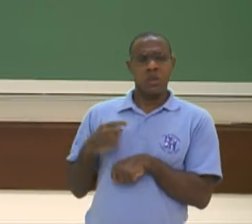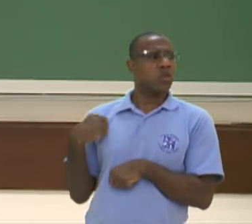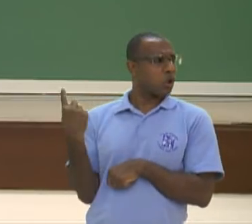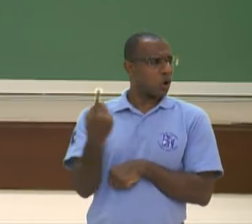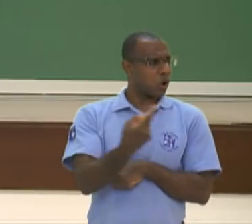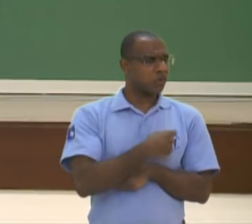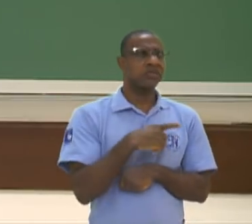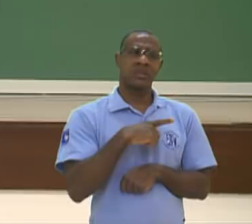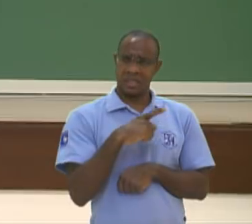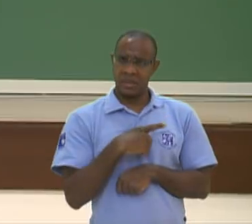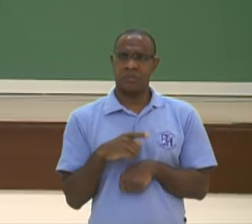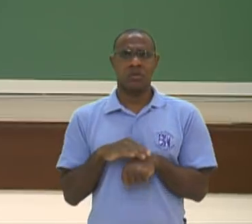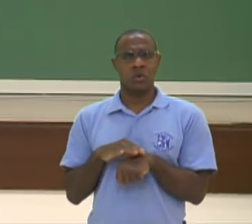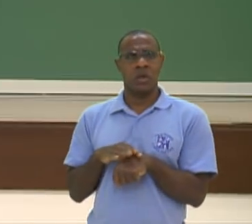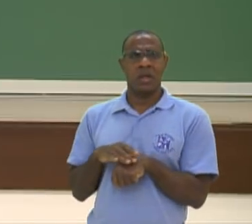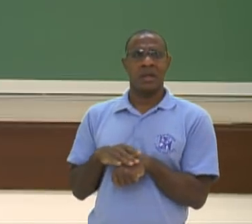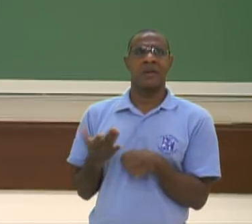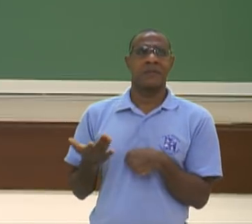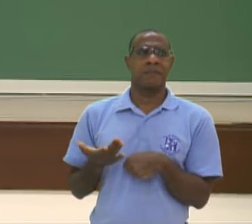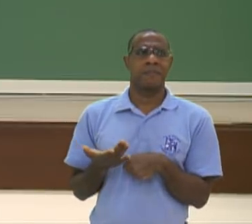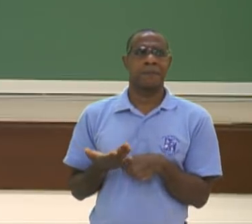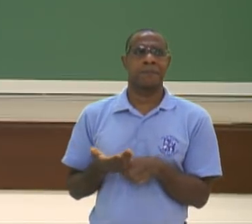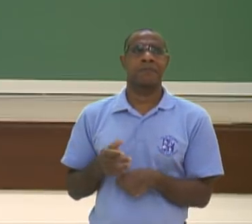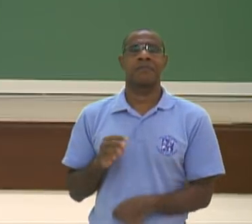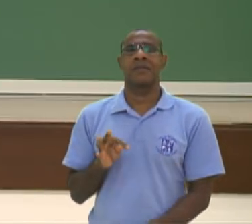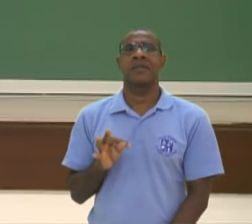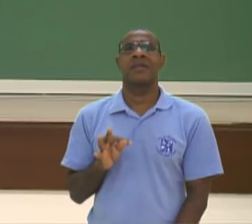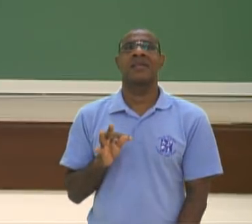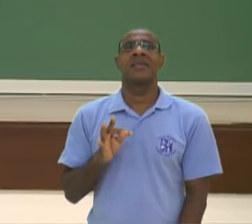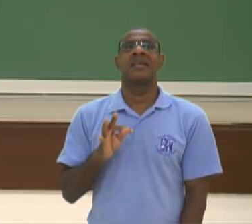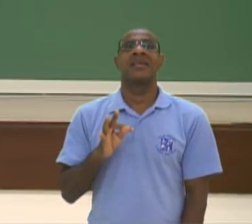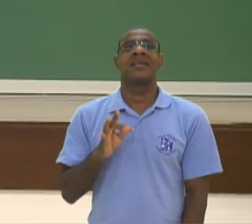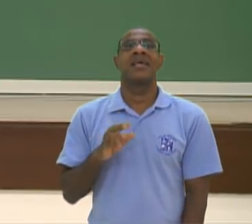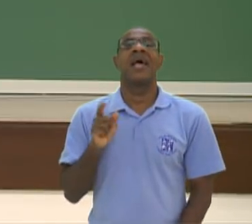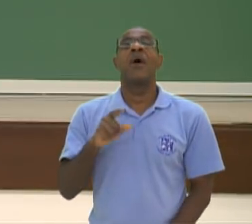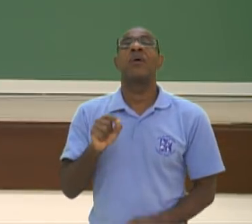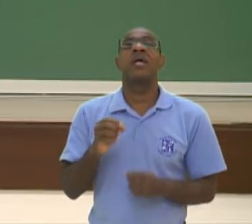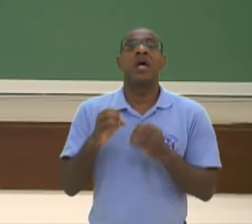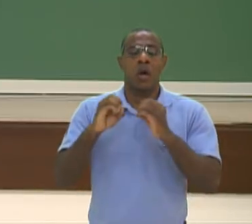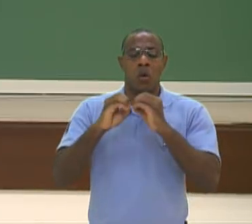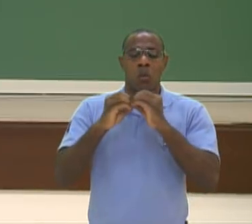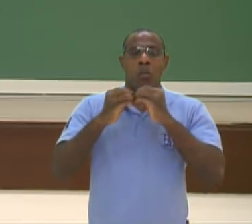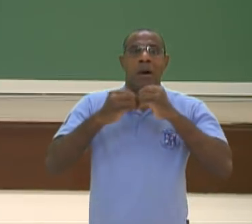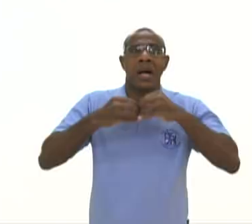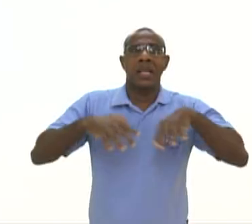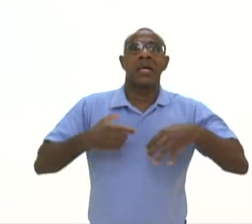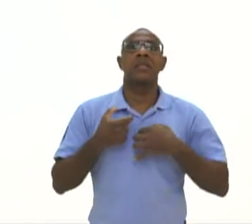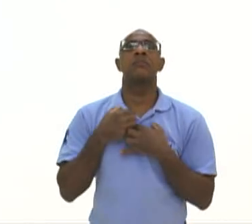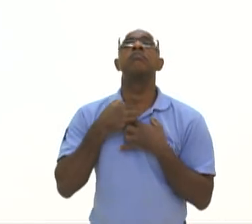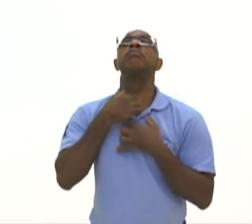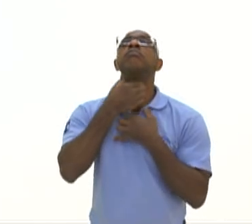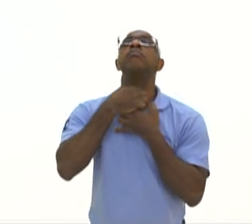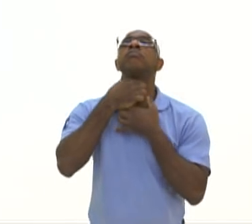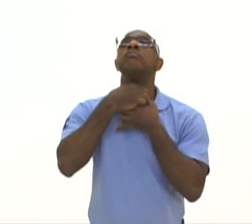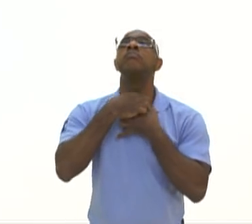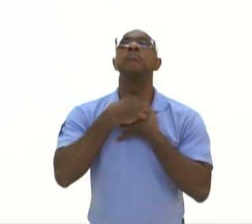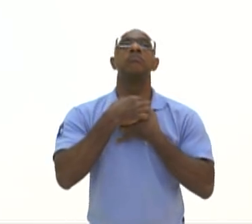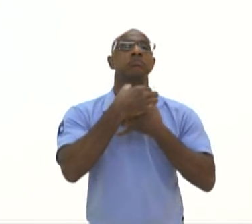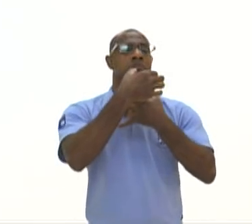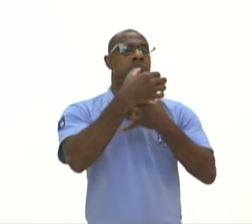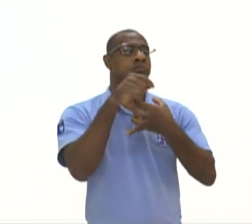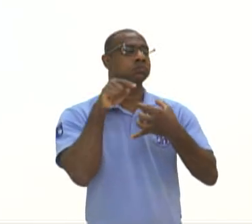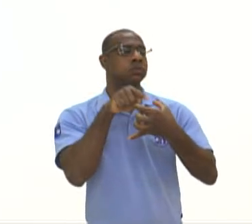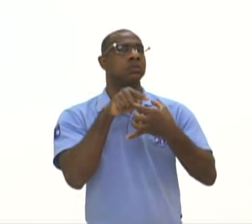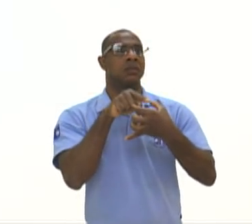Muita gente tem essa ideia de que a tireoide é uma doença. A tireoide é uma glândula, tá? Bem importante. Problemas